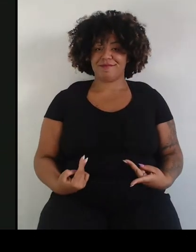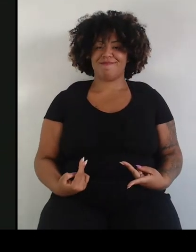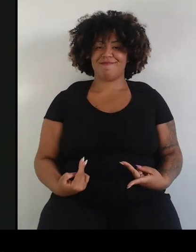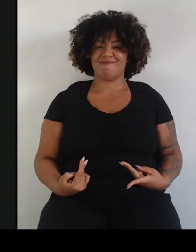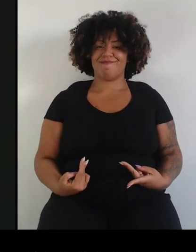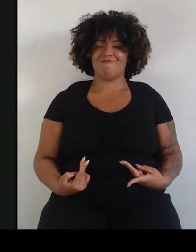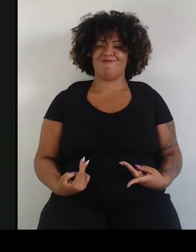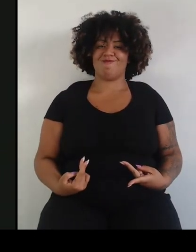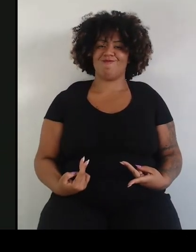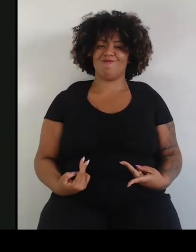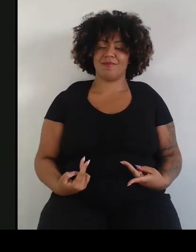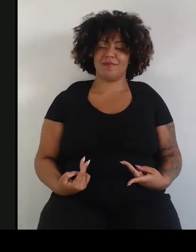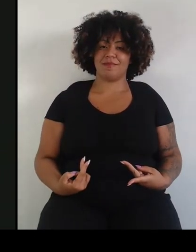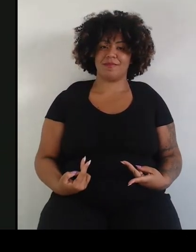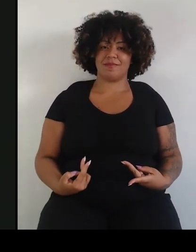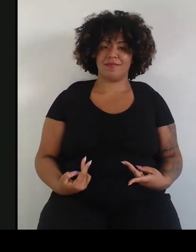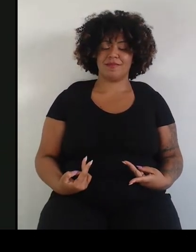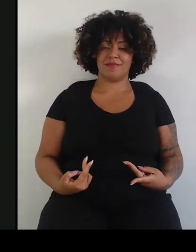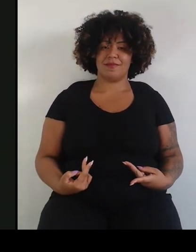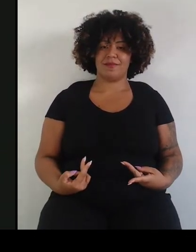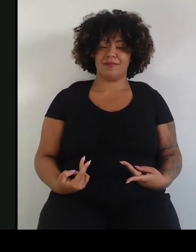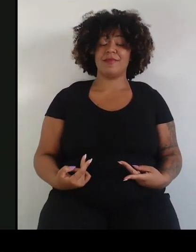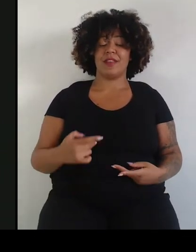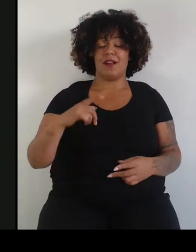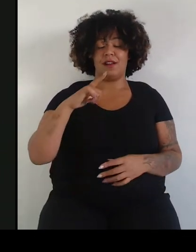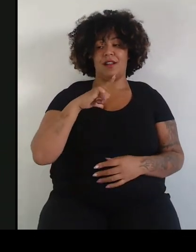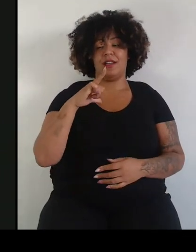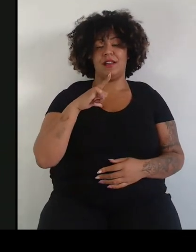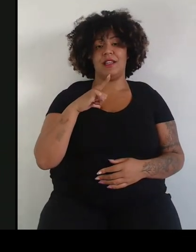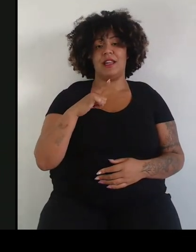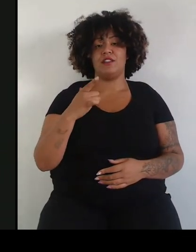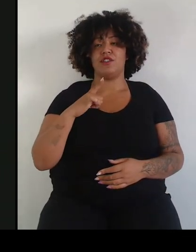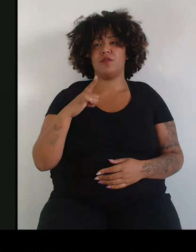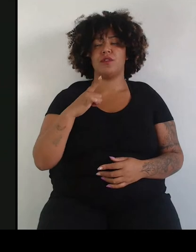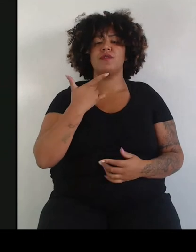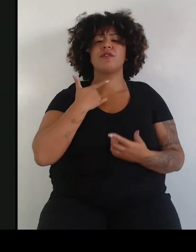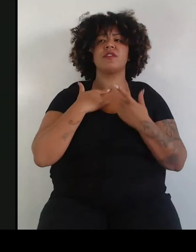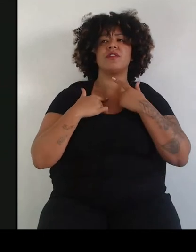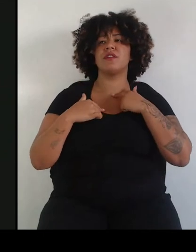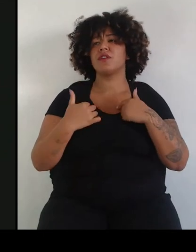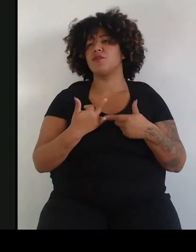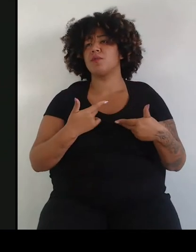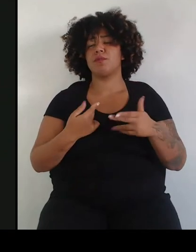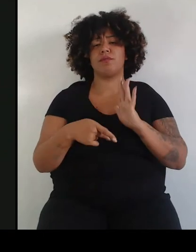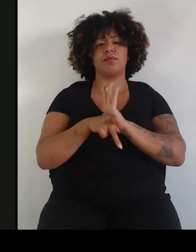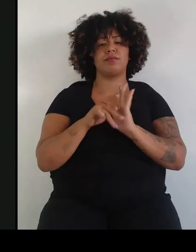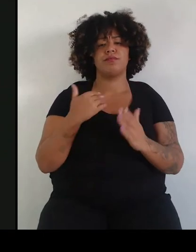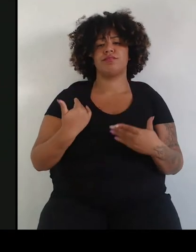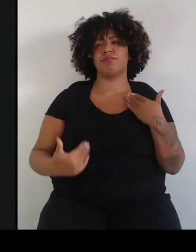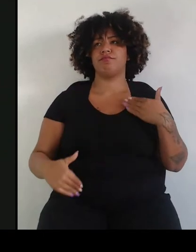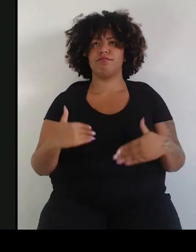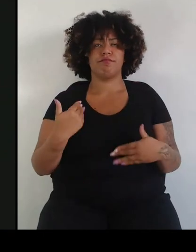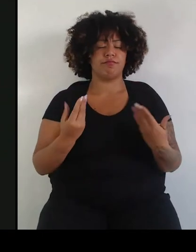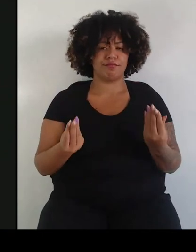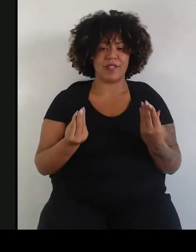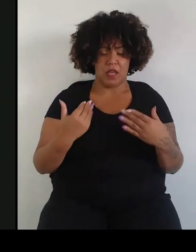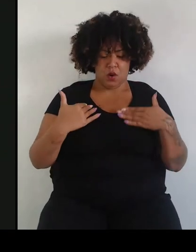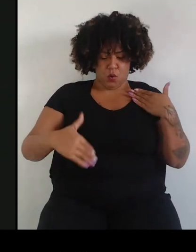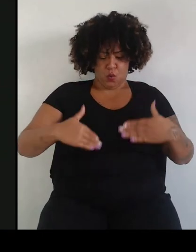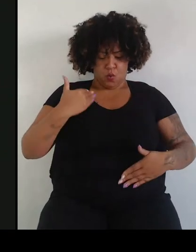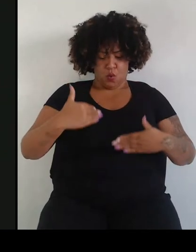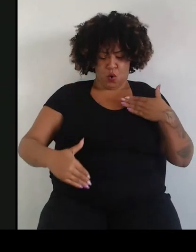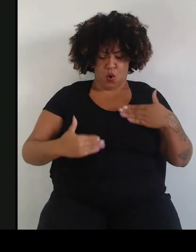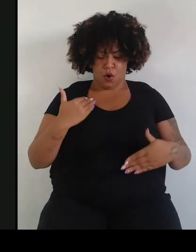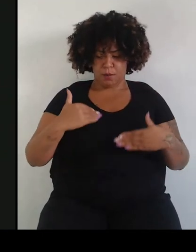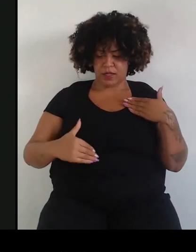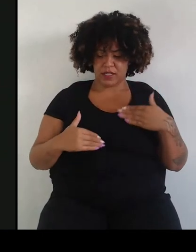humano era tardia tinha a sua animalidade carnal né era um corpos mas mesmo as Sensações